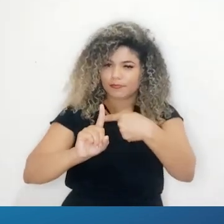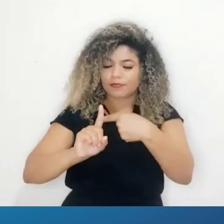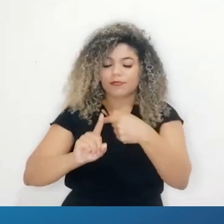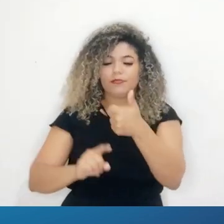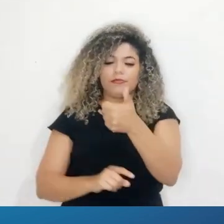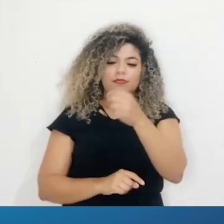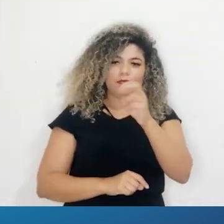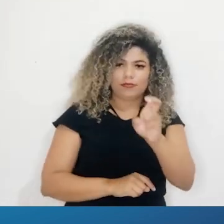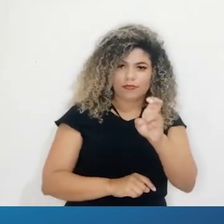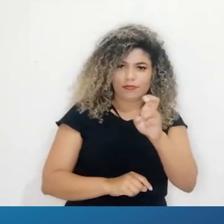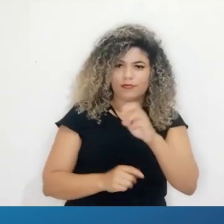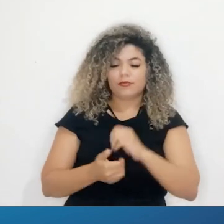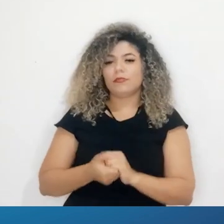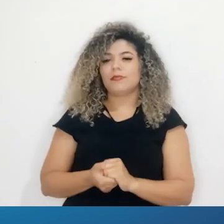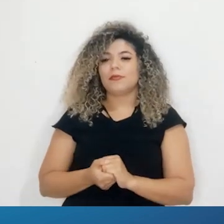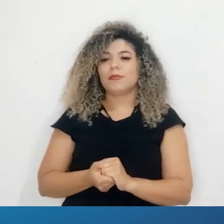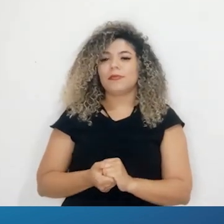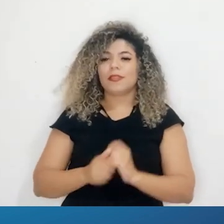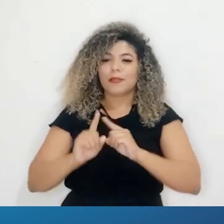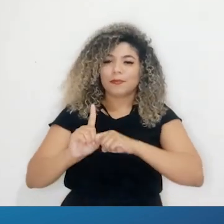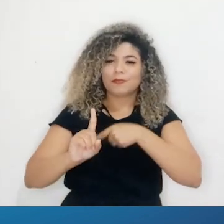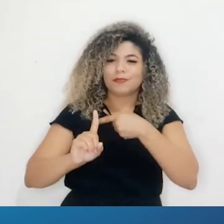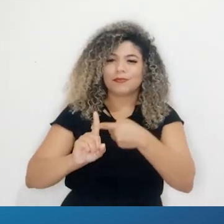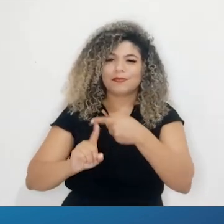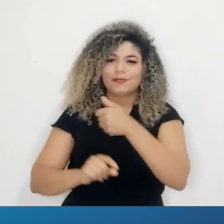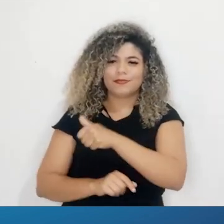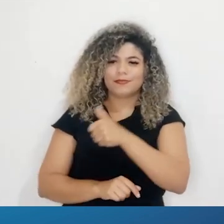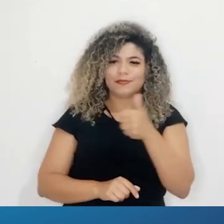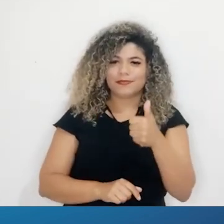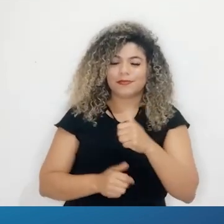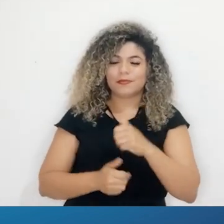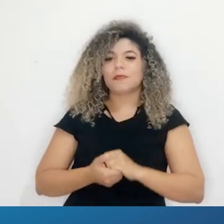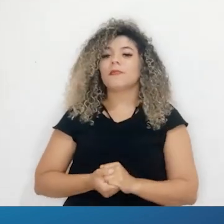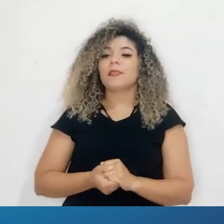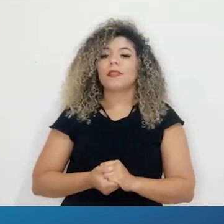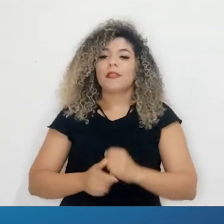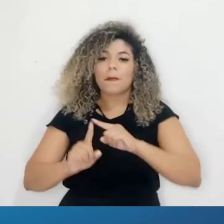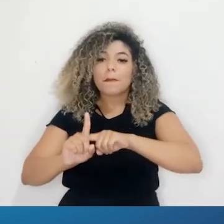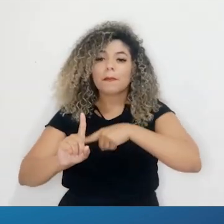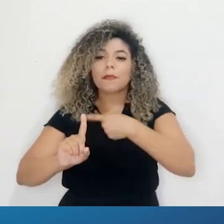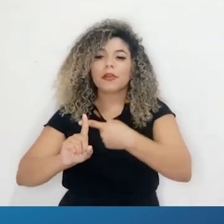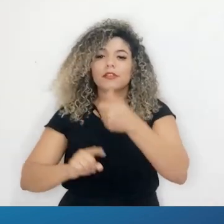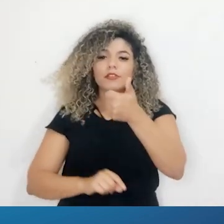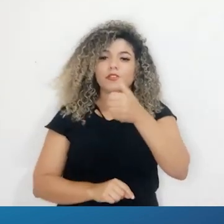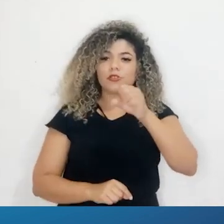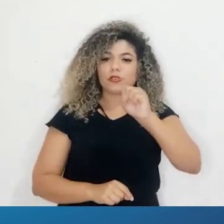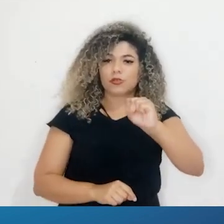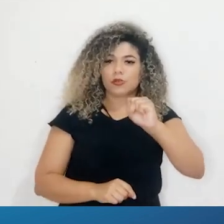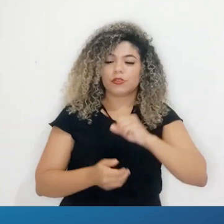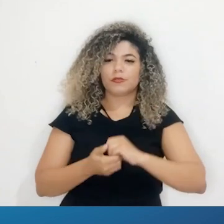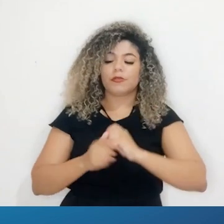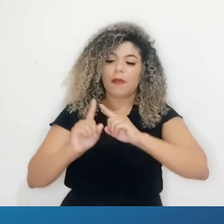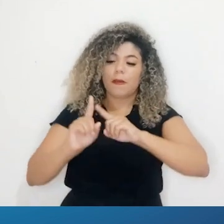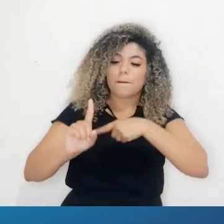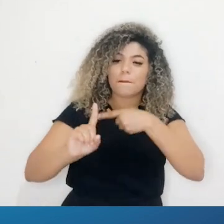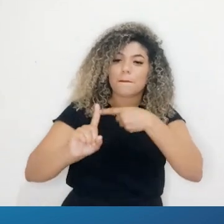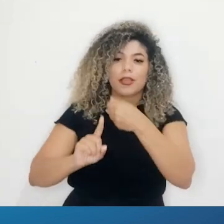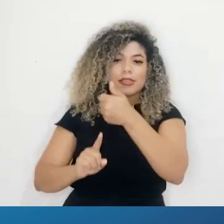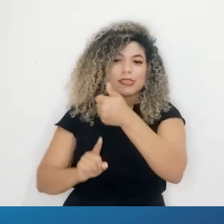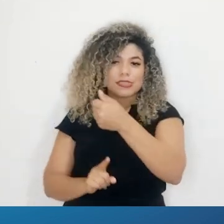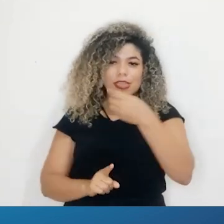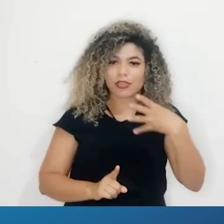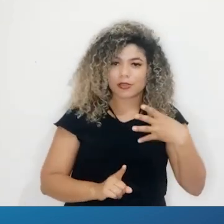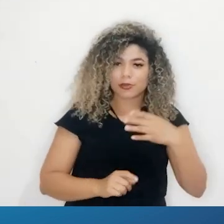+ 15 + 11 + 18 +